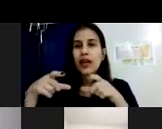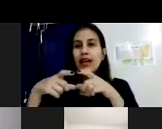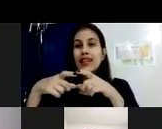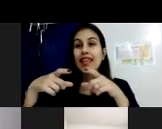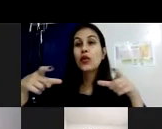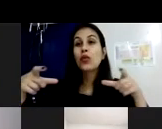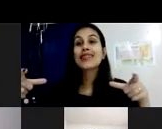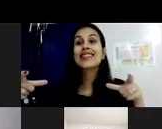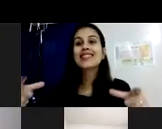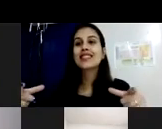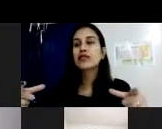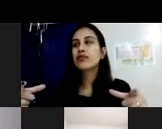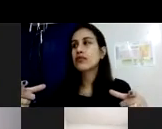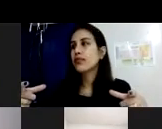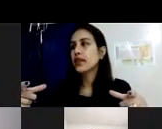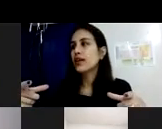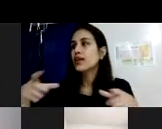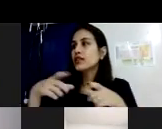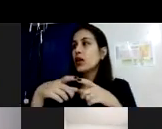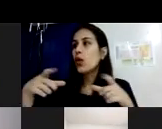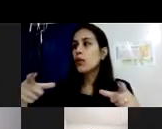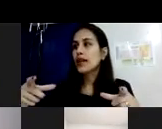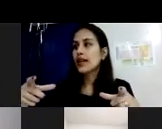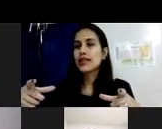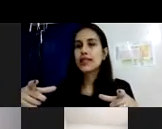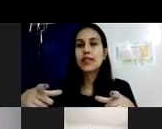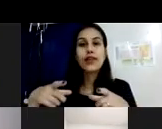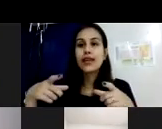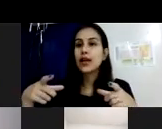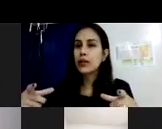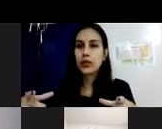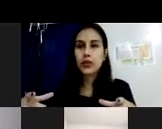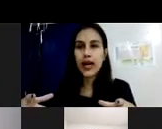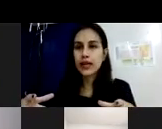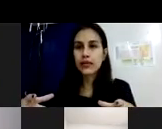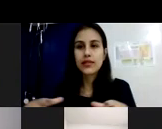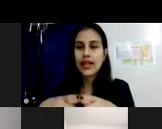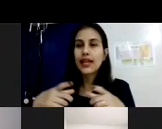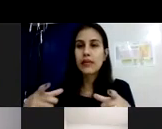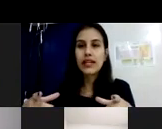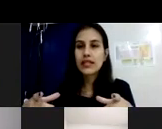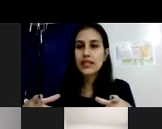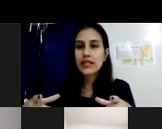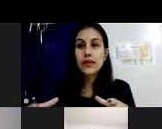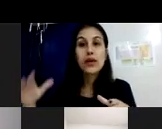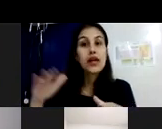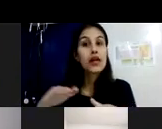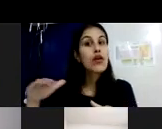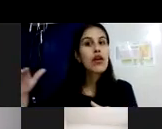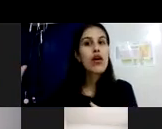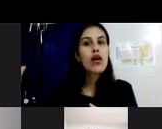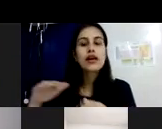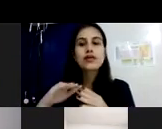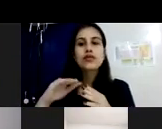construção, tem um adesivo. Você compra aquele adesivo, ele não é muito caro, tá? Ele é bem acessível